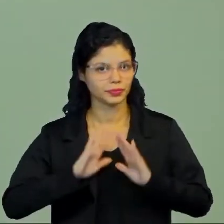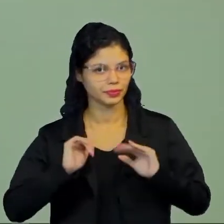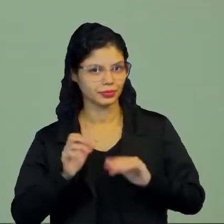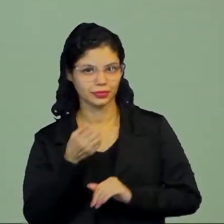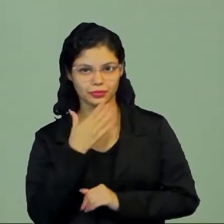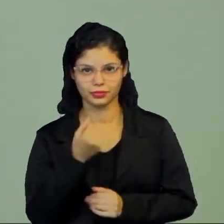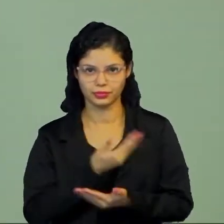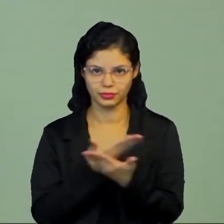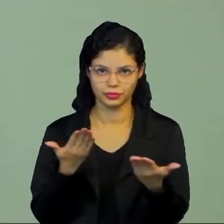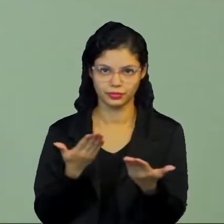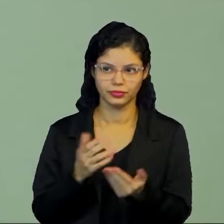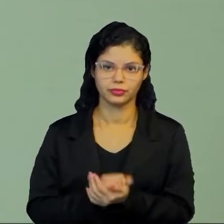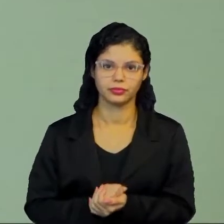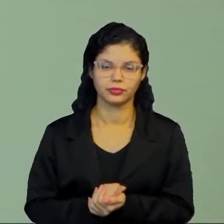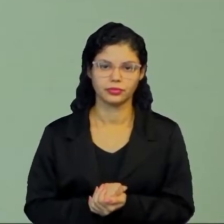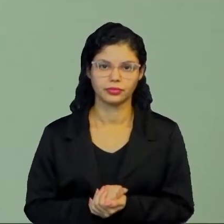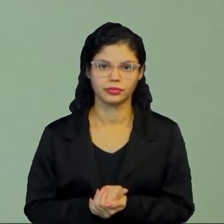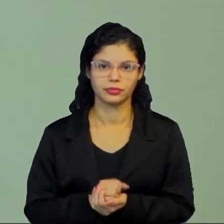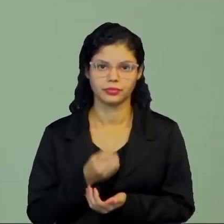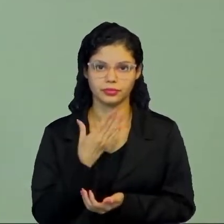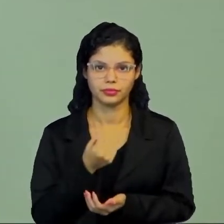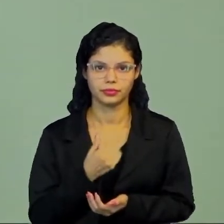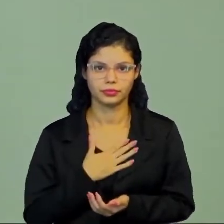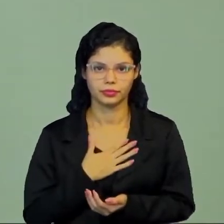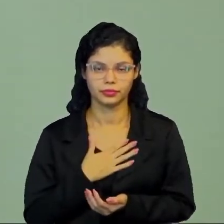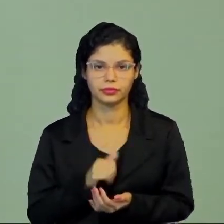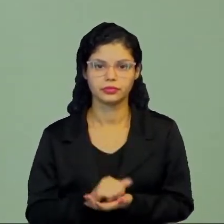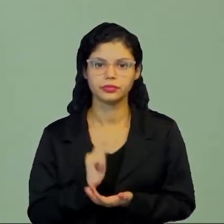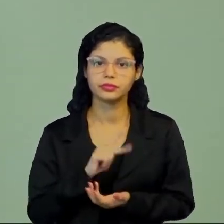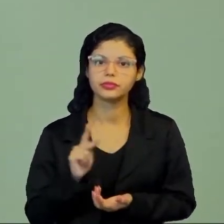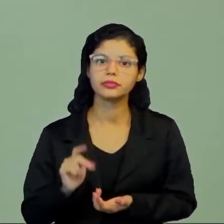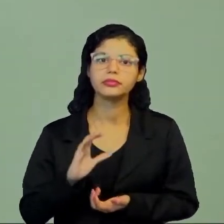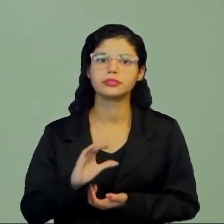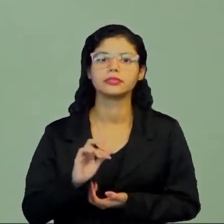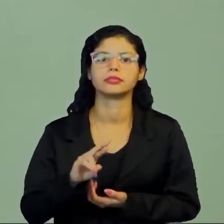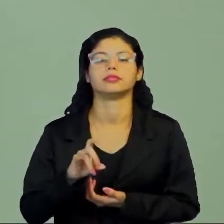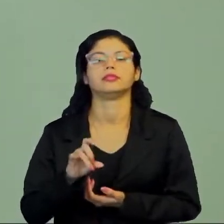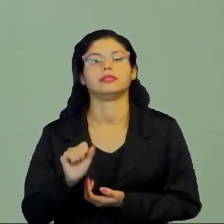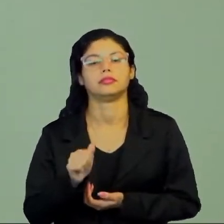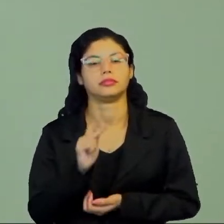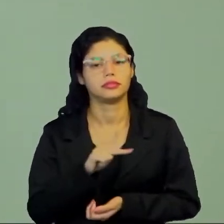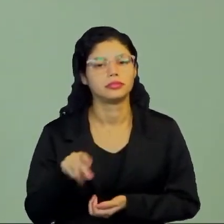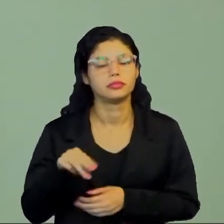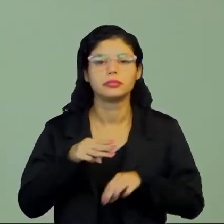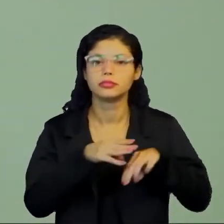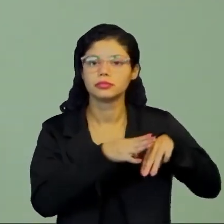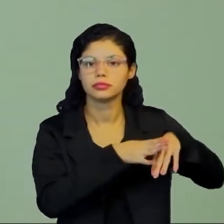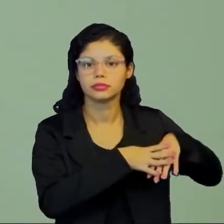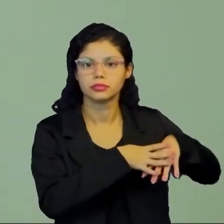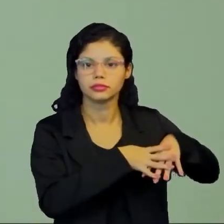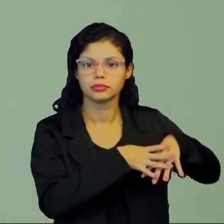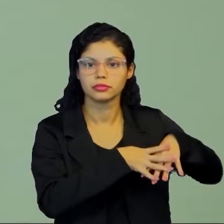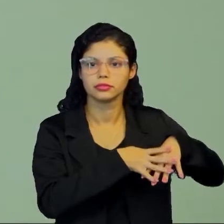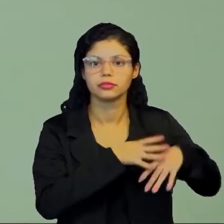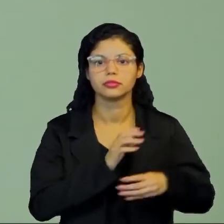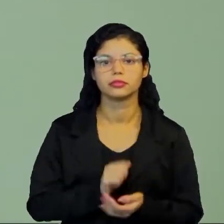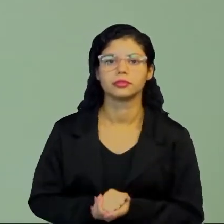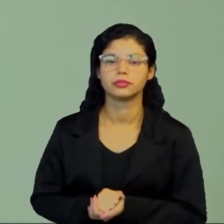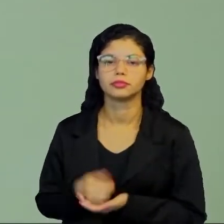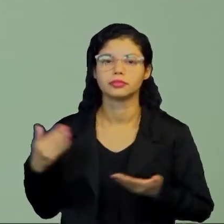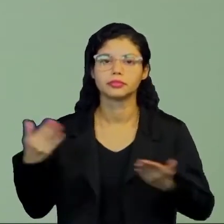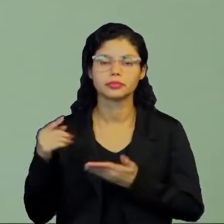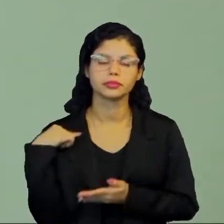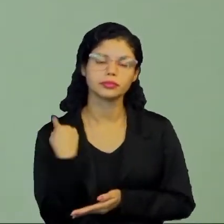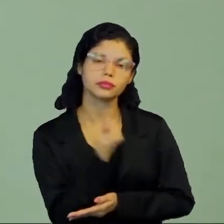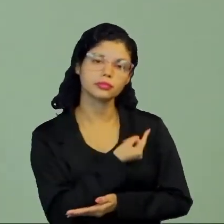Olá, tudo bom com vocês? Tudo bom comigo? Eu sou o professor Carlos, professor de matemática. Olha só,